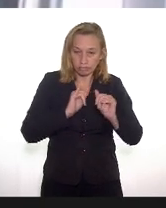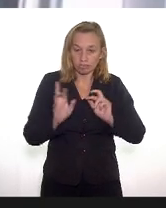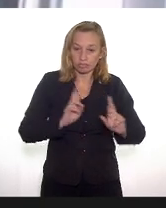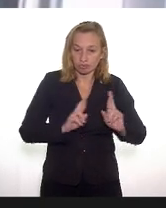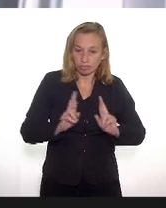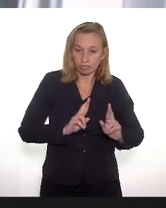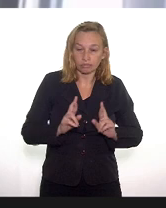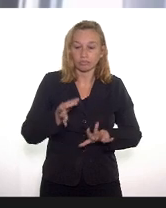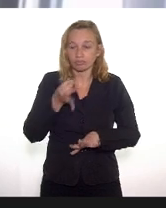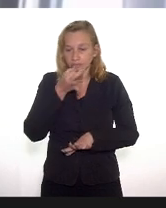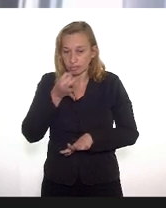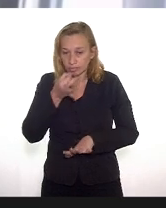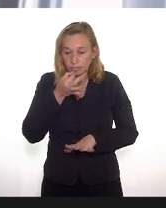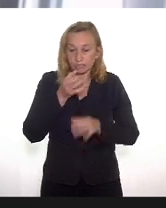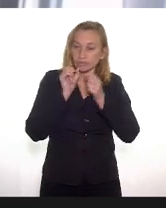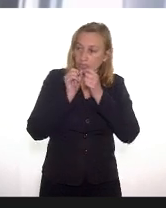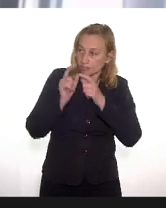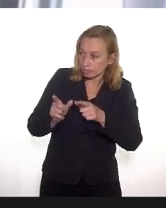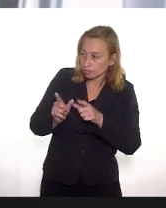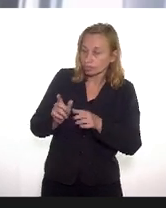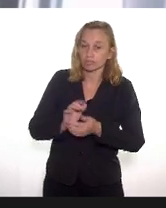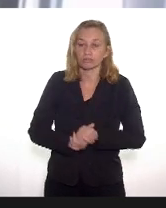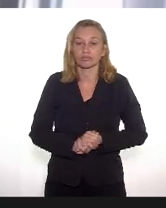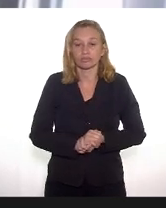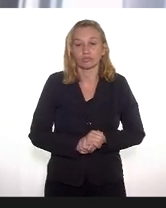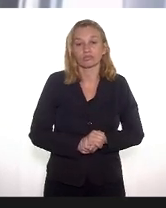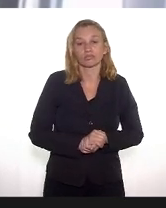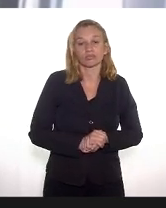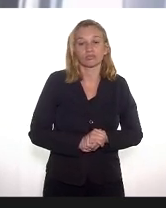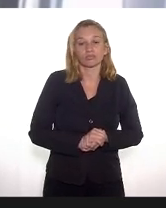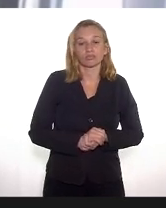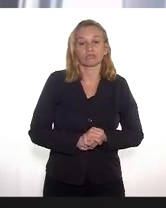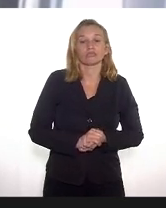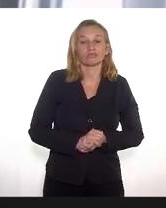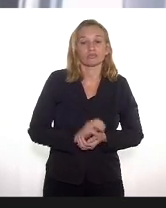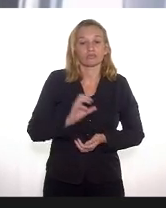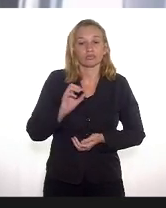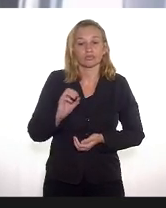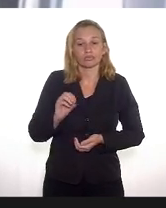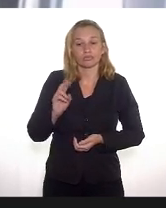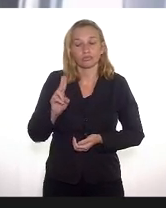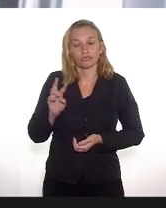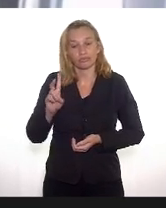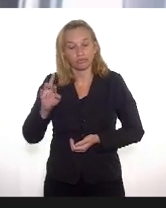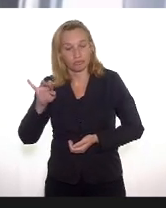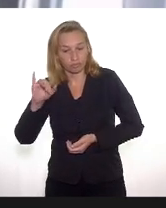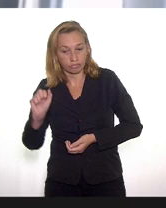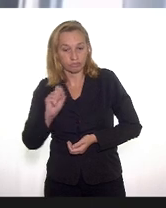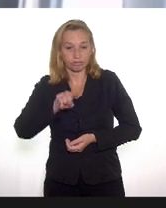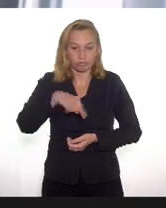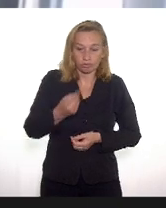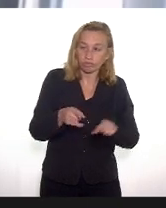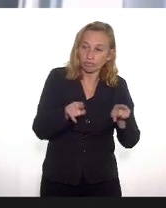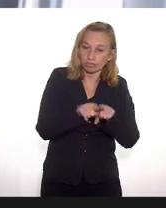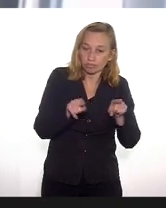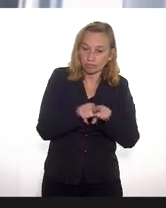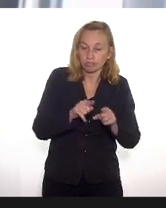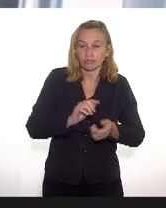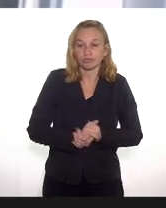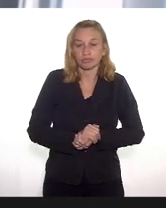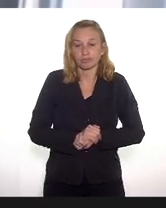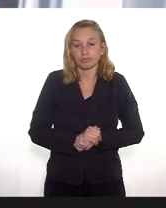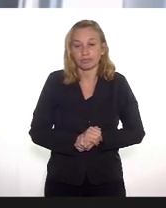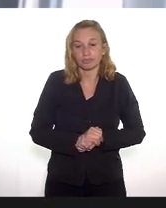às sugestões e críticas que, porventura, sejam transmitidas através da ouvidoria. Outro aspecto ainda